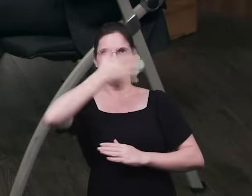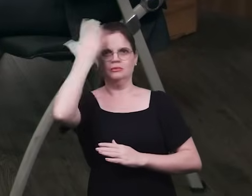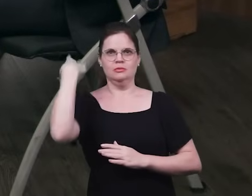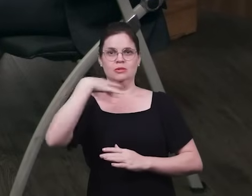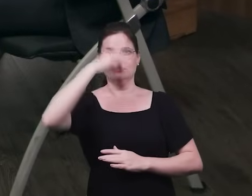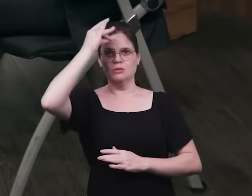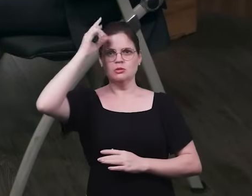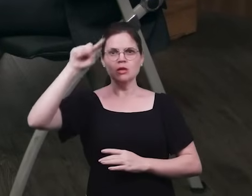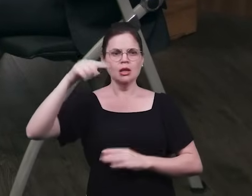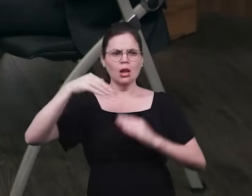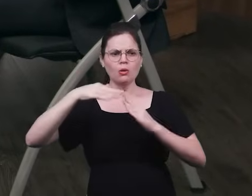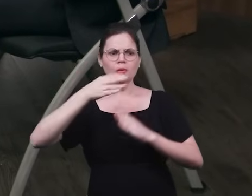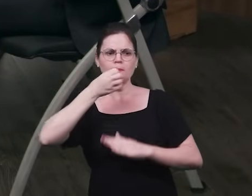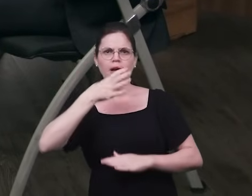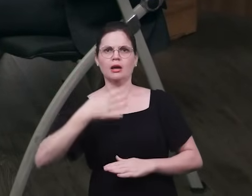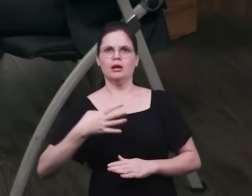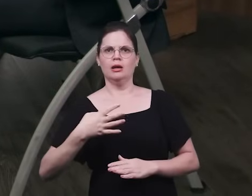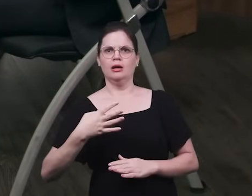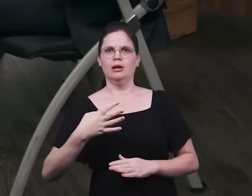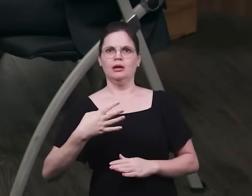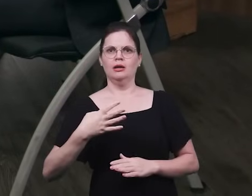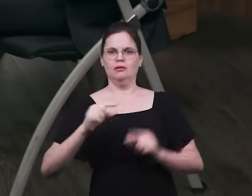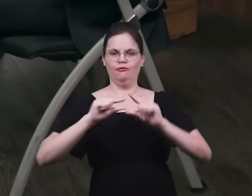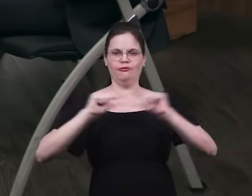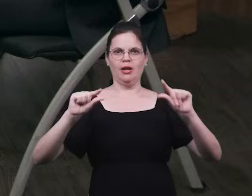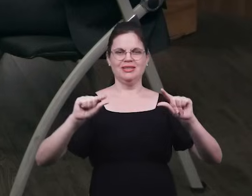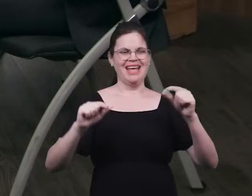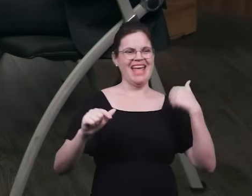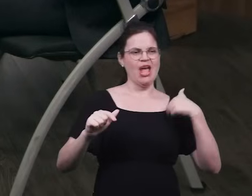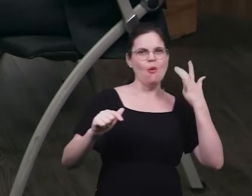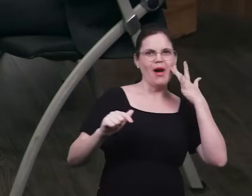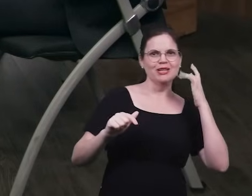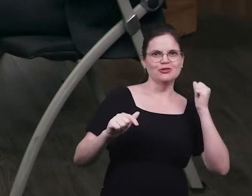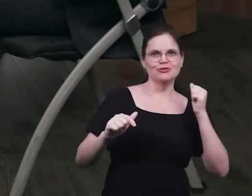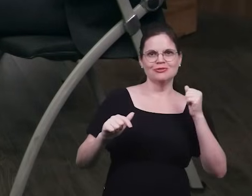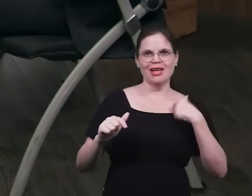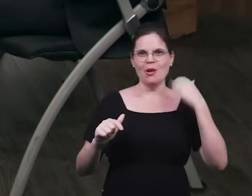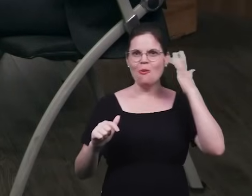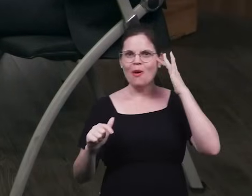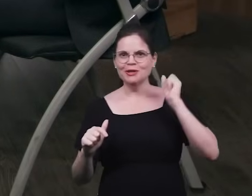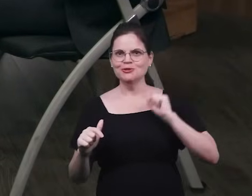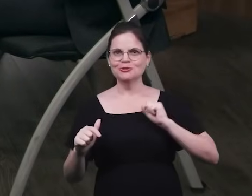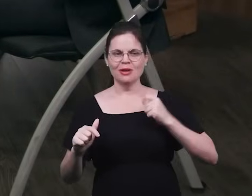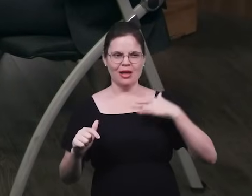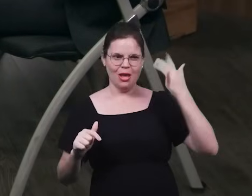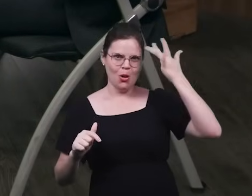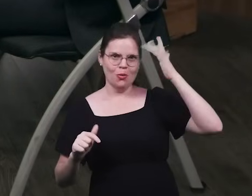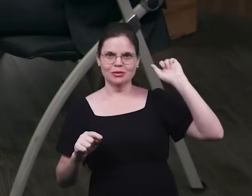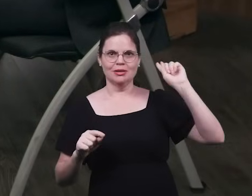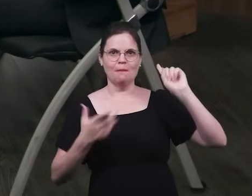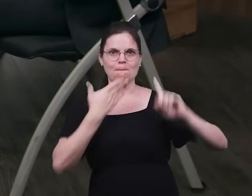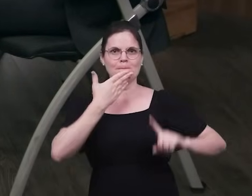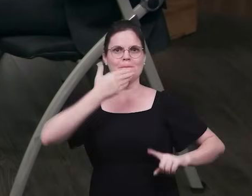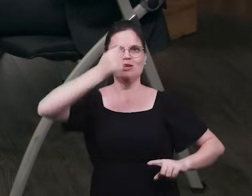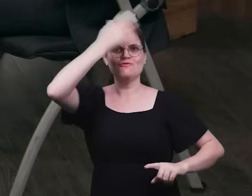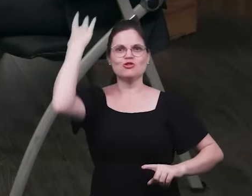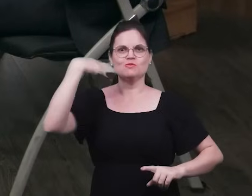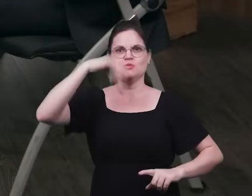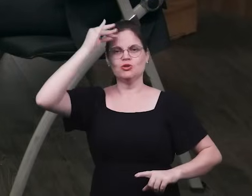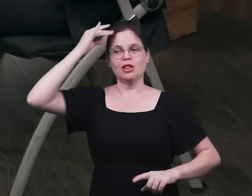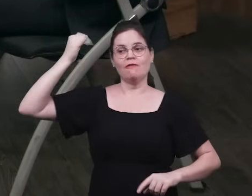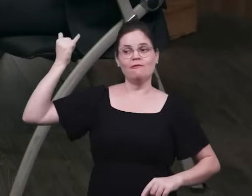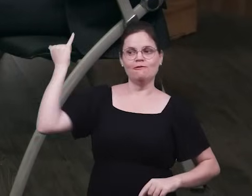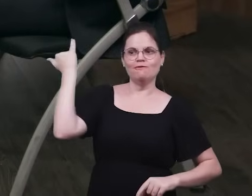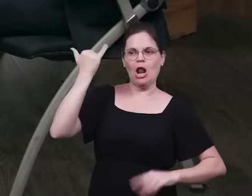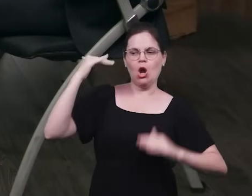vamos ficar nessa expressão Ou seja eu acho isso eu acho aquilo Mas de repente eis o que prevaleceu Voz do Espírito Santo está